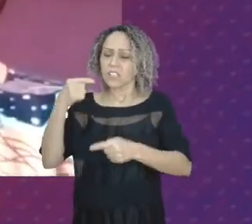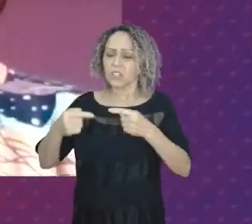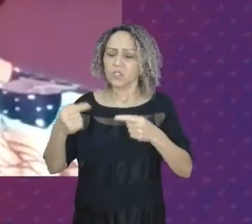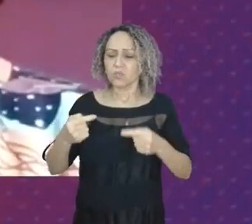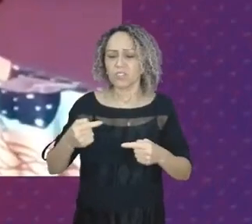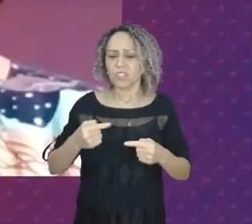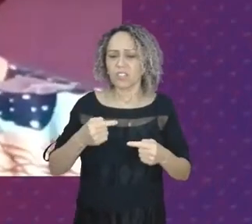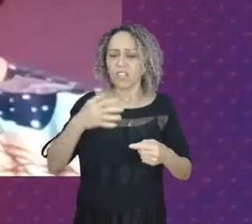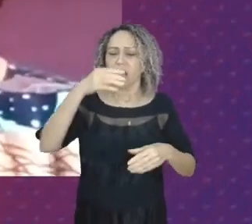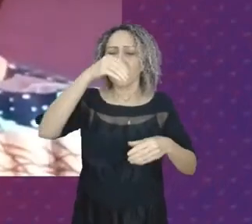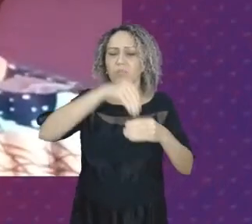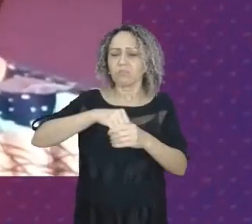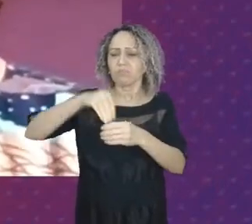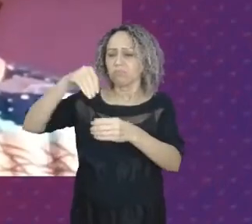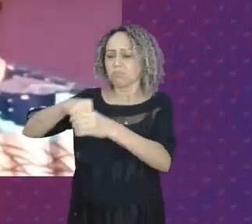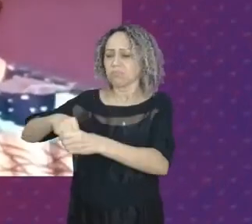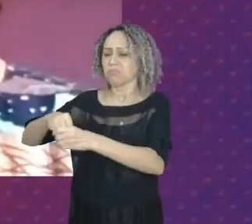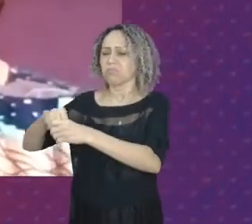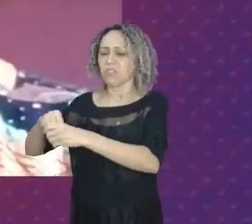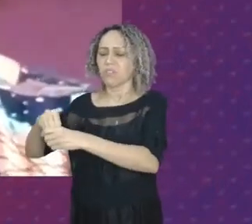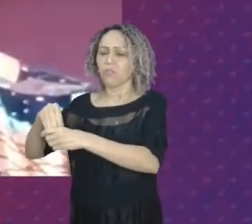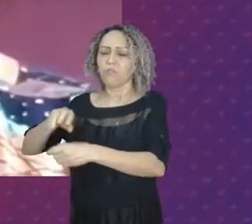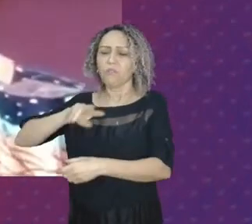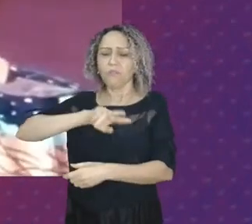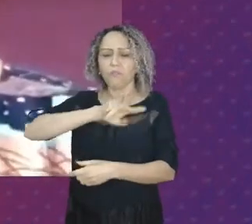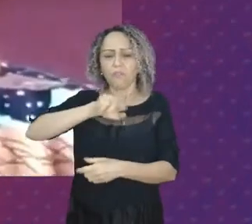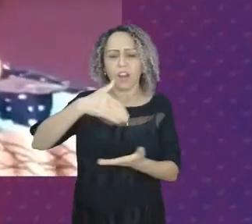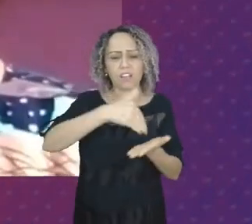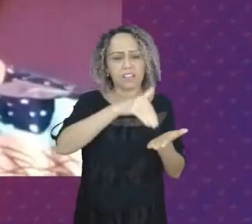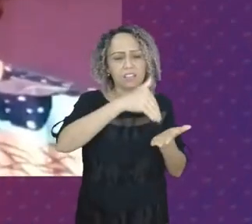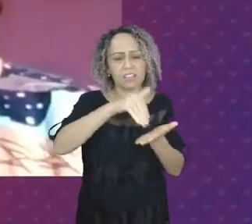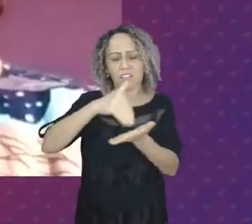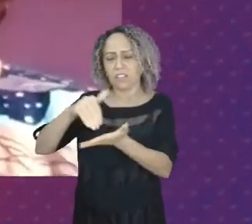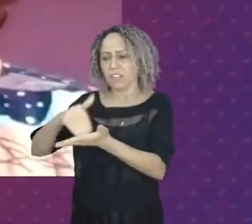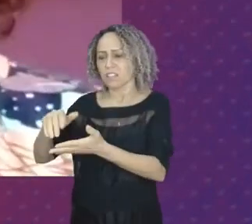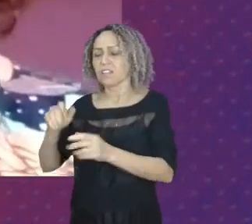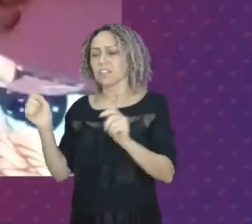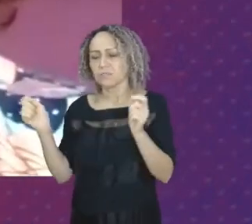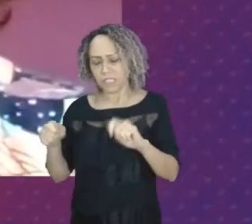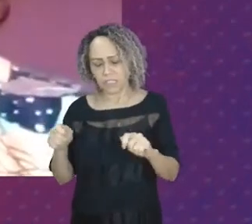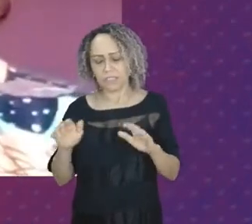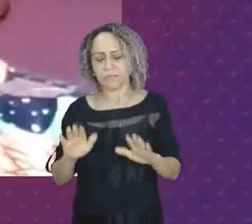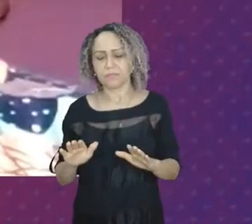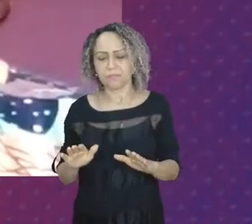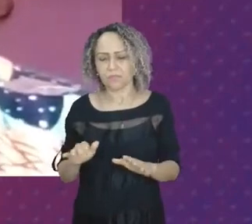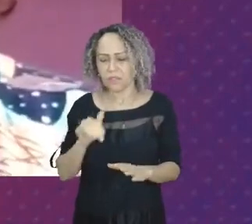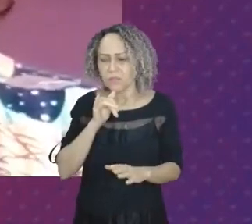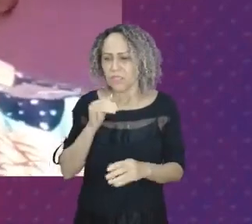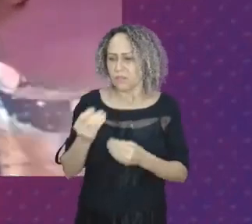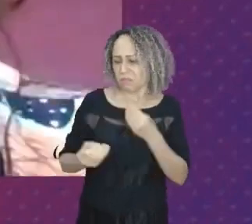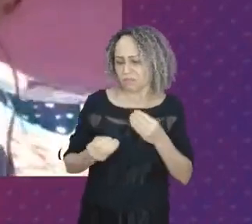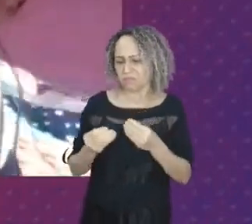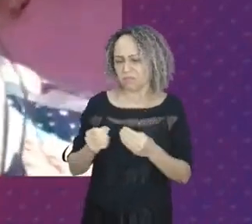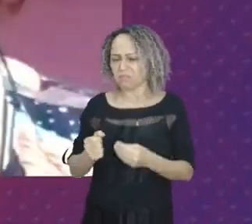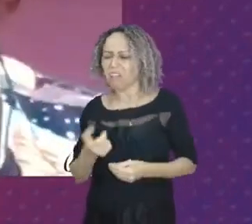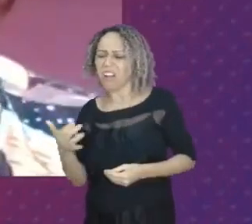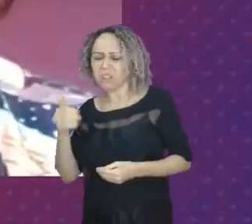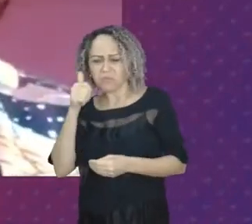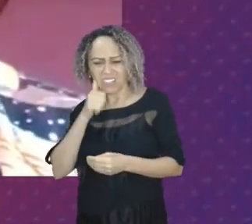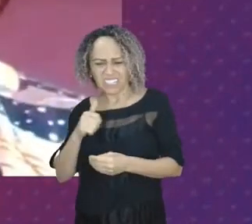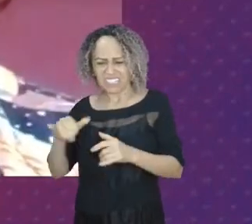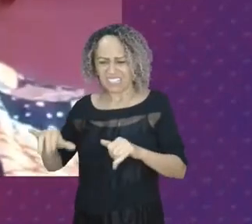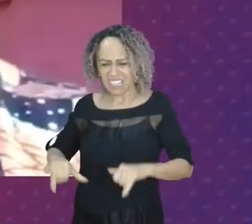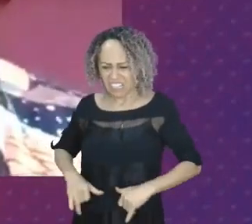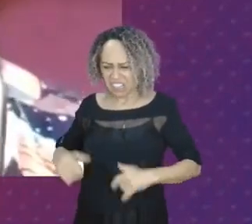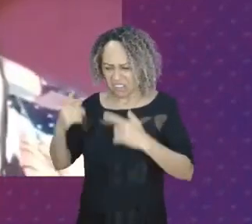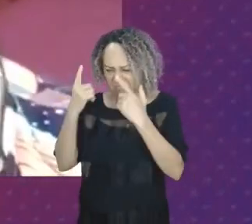exemplo, é o número e a quantidade de agentes de segurança, mulheres, que sofrem violência doméstica, que atuam, de certa forma,